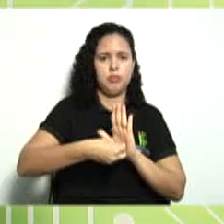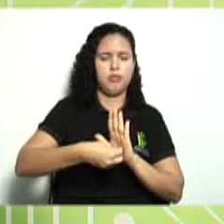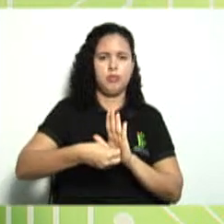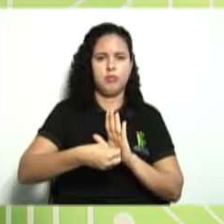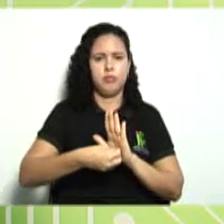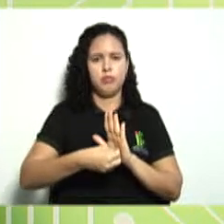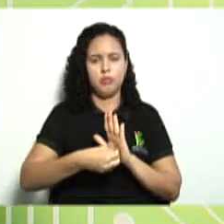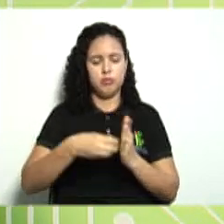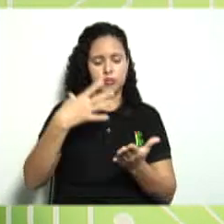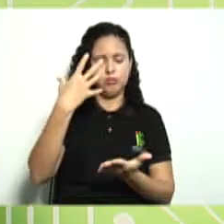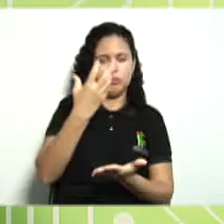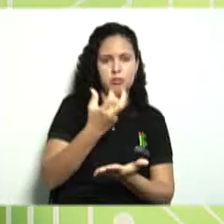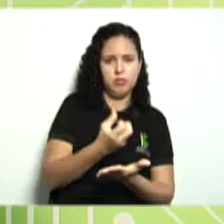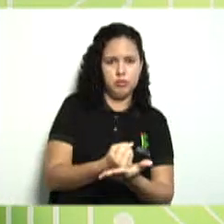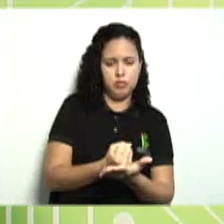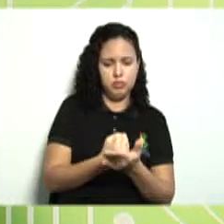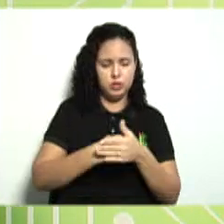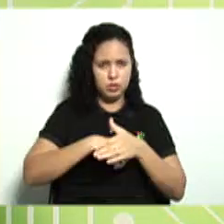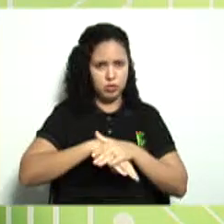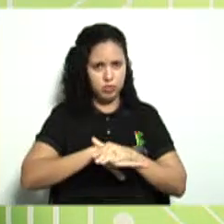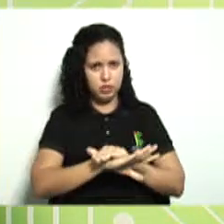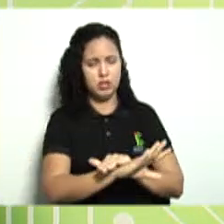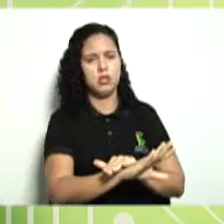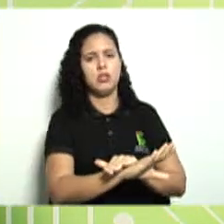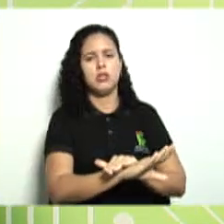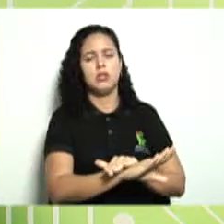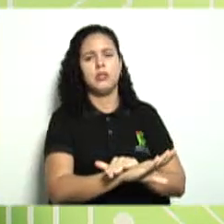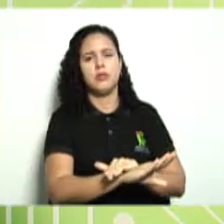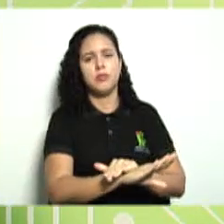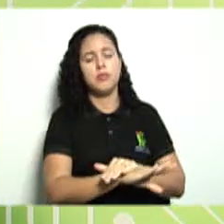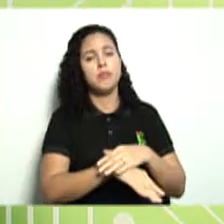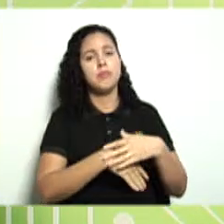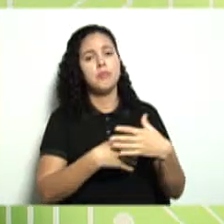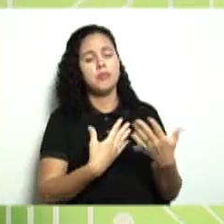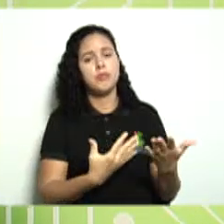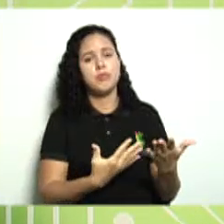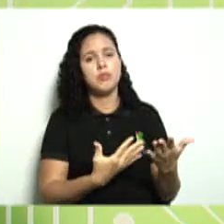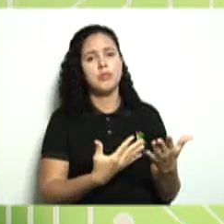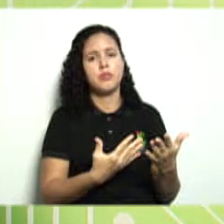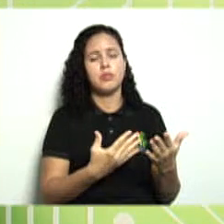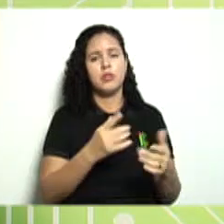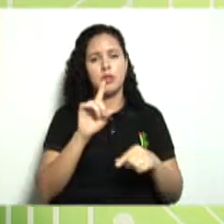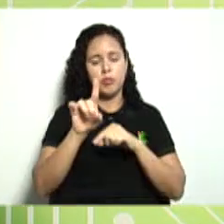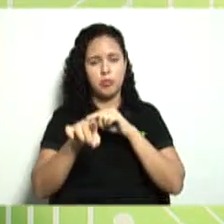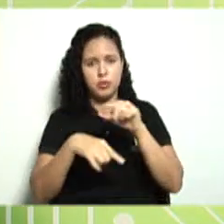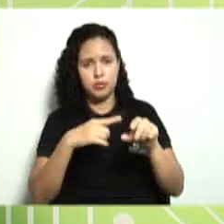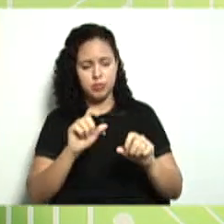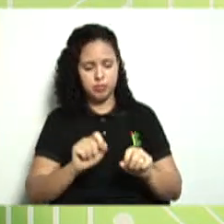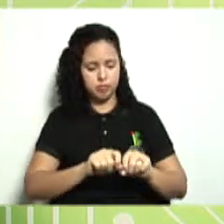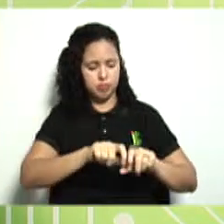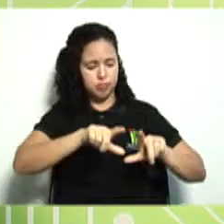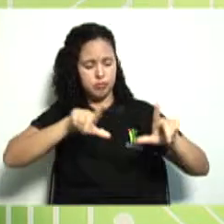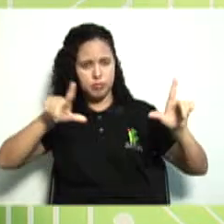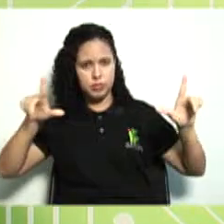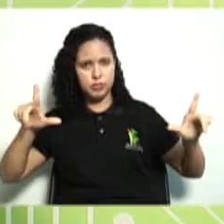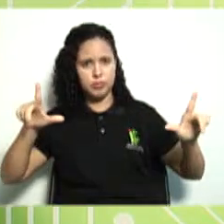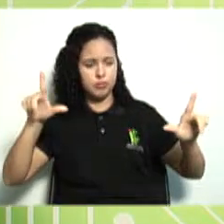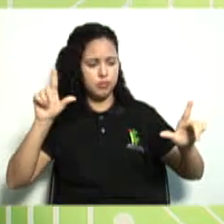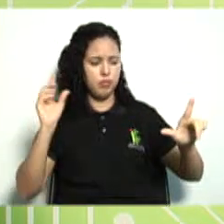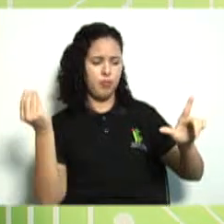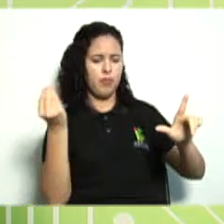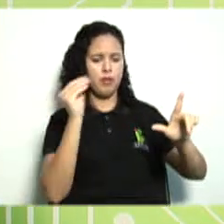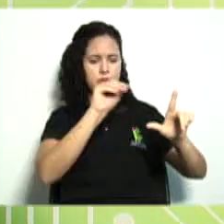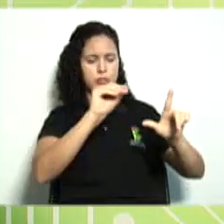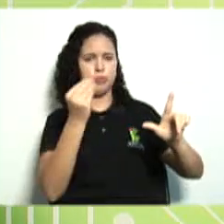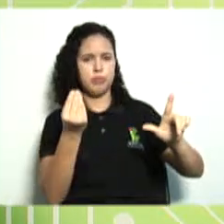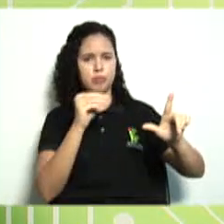eu salvei esse arquivo, eu guardei ele, não é isso? Eu gravei. Bom, o que eu posso fazer mais? Vou abrir esse arquivo, vou fazer algumas